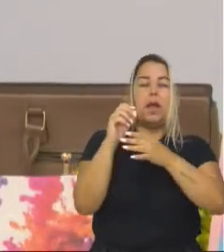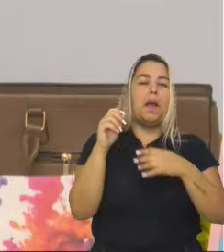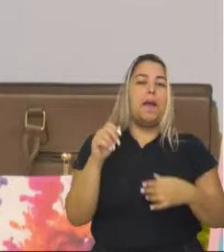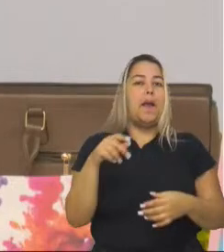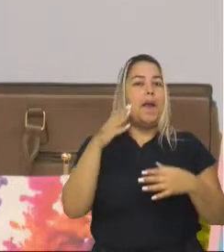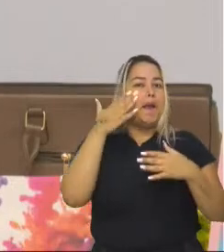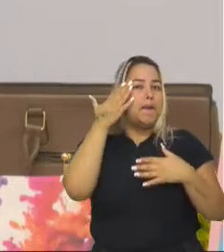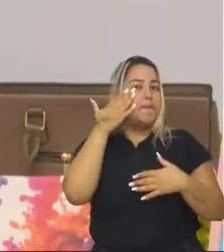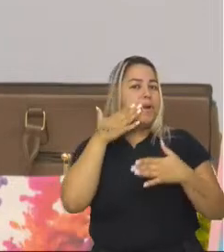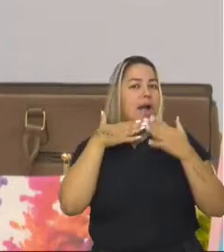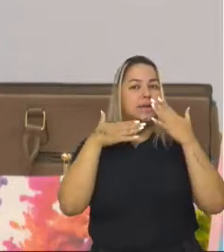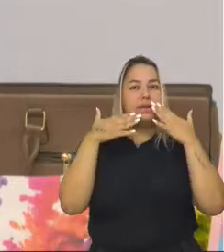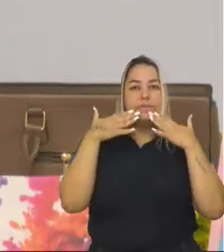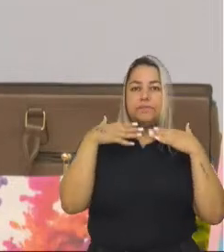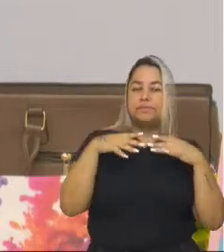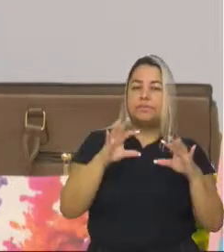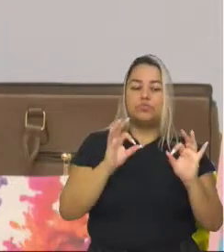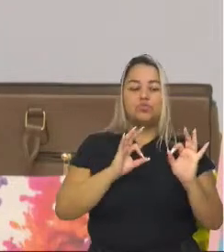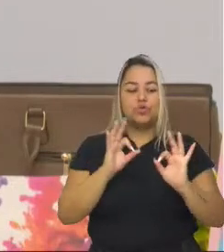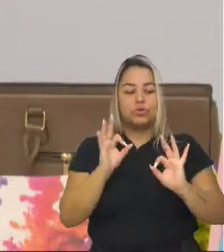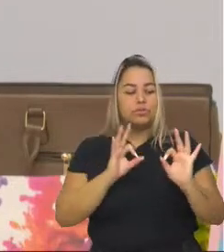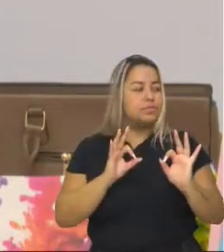coisa.